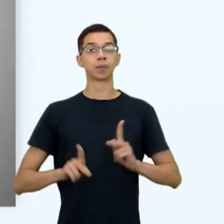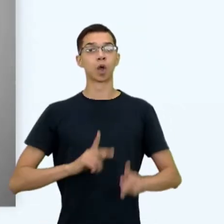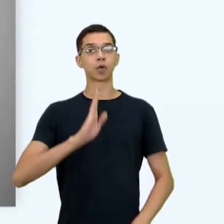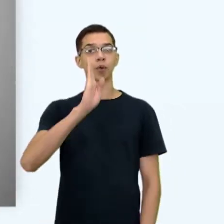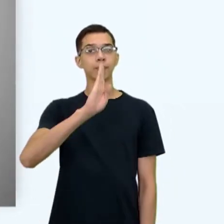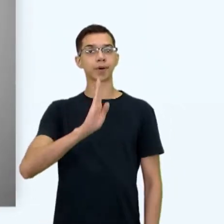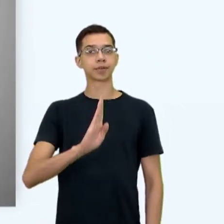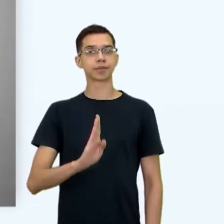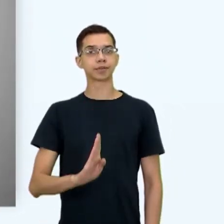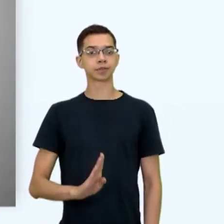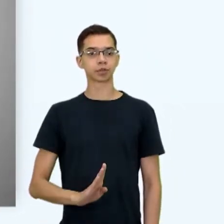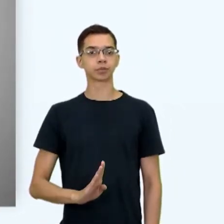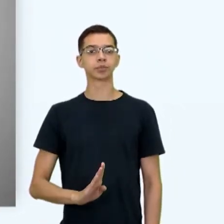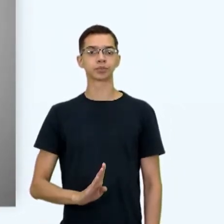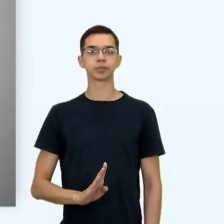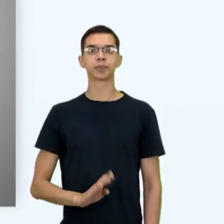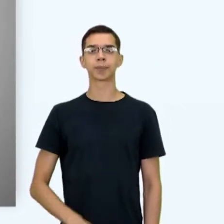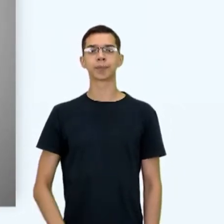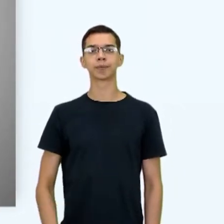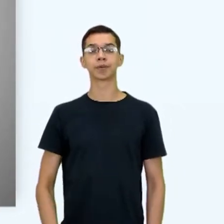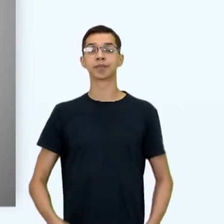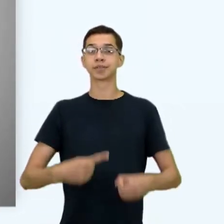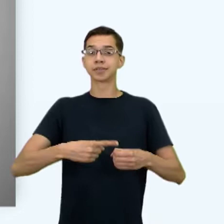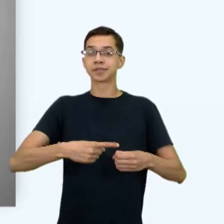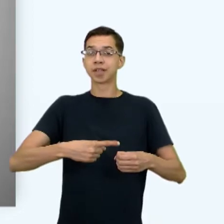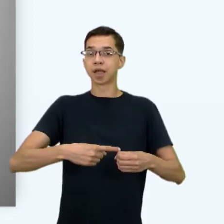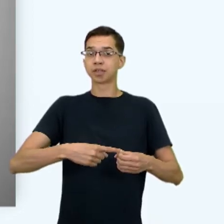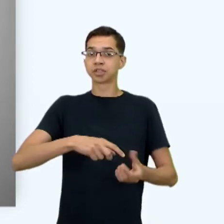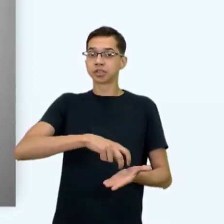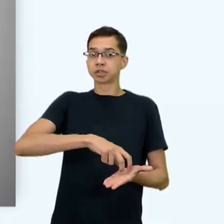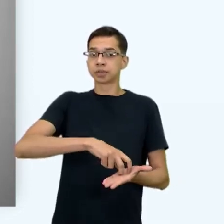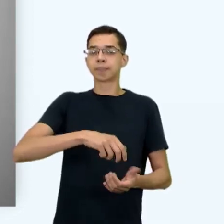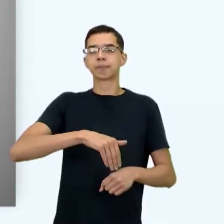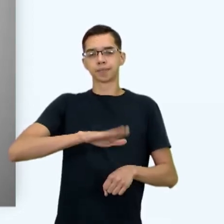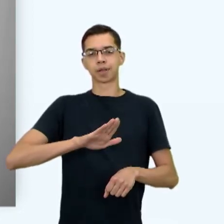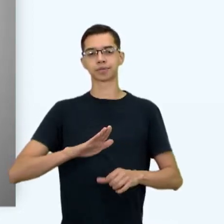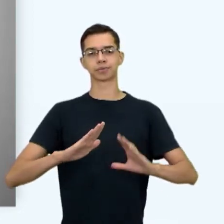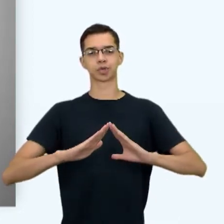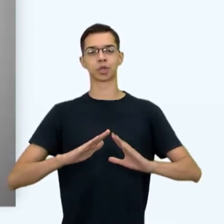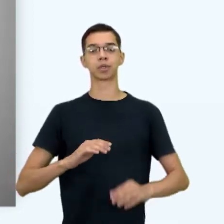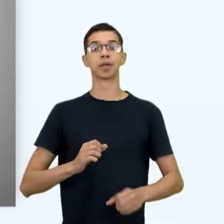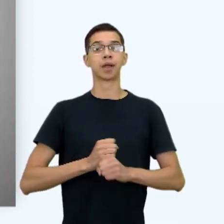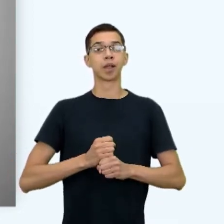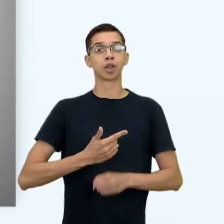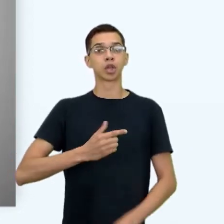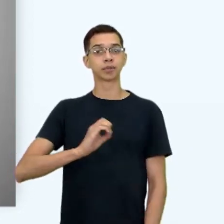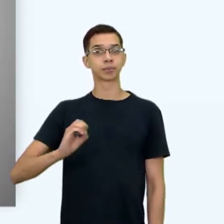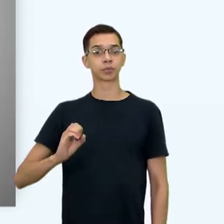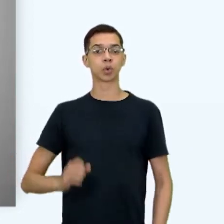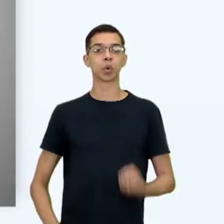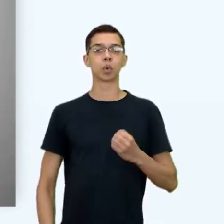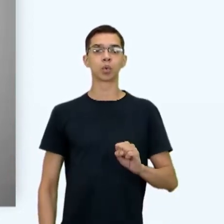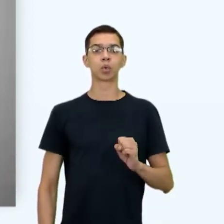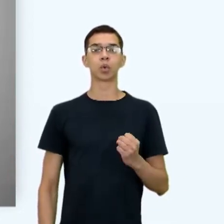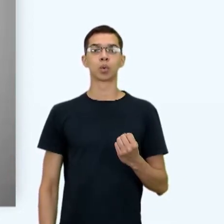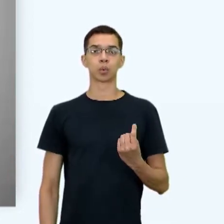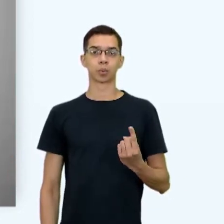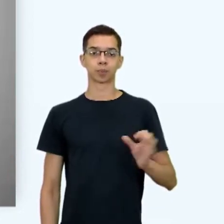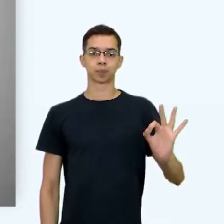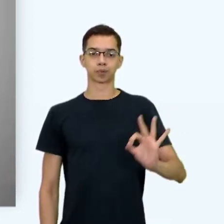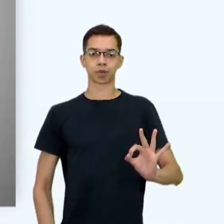brasileira está mais urbanizada que há 10 anos. Em 2000, 81% dos brasileiros viviam em áreas